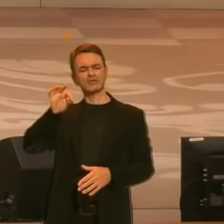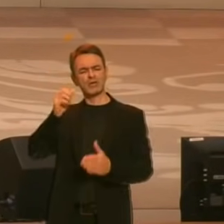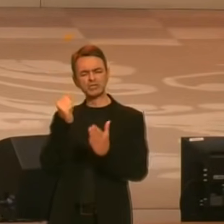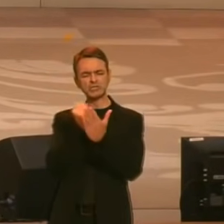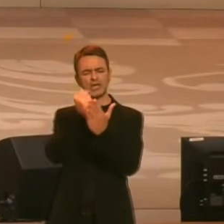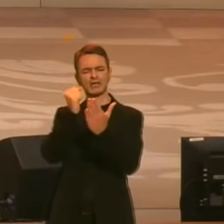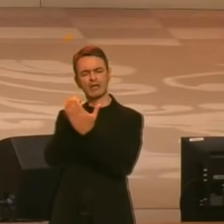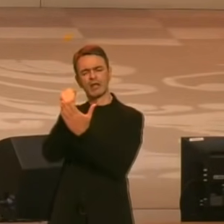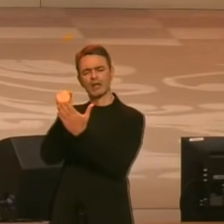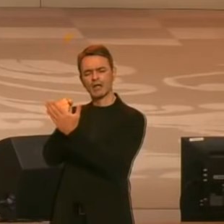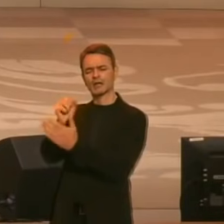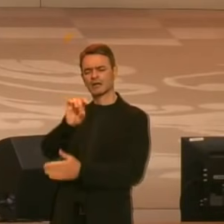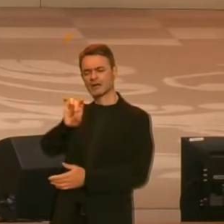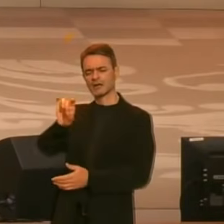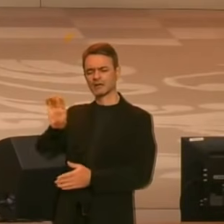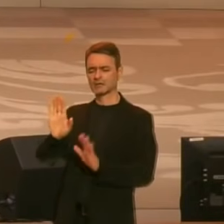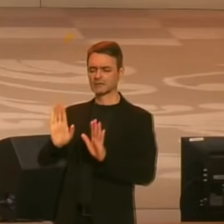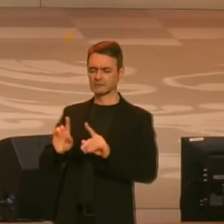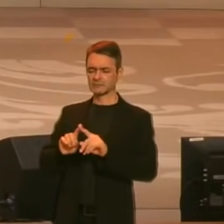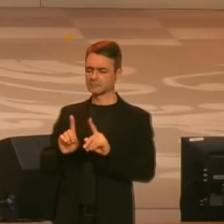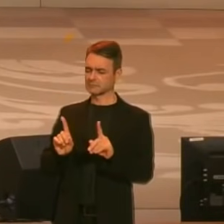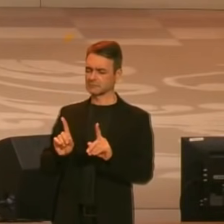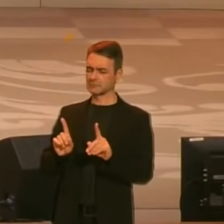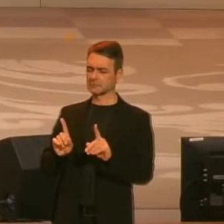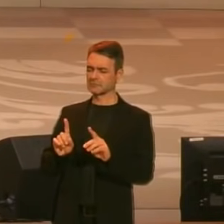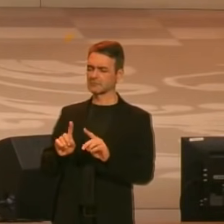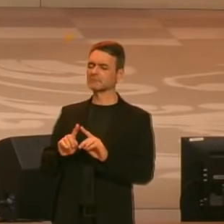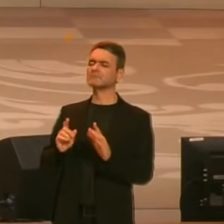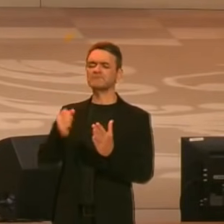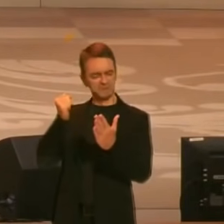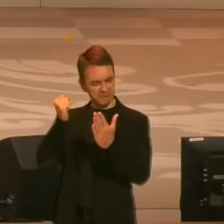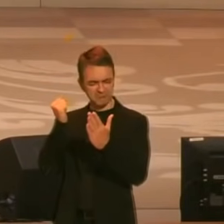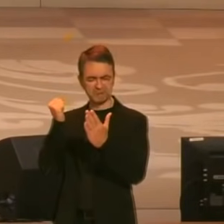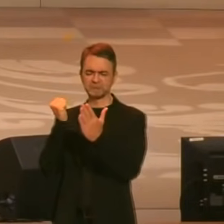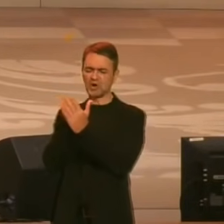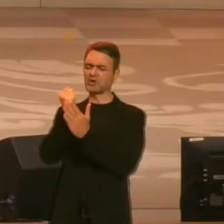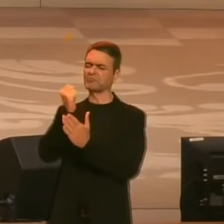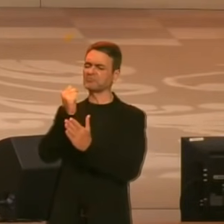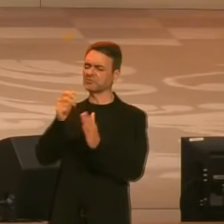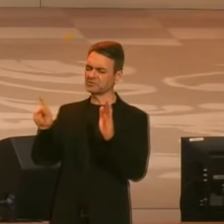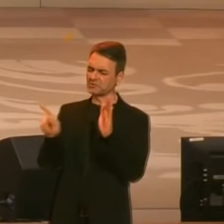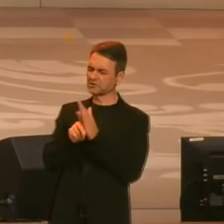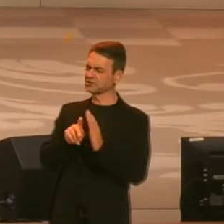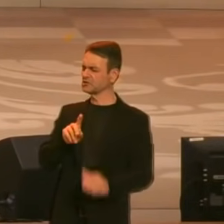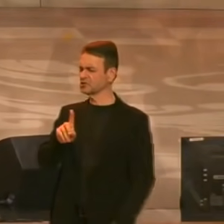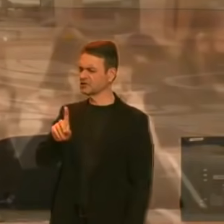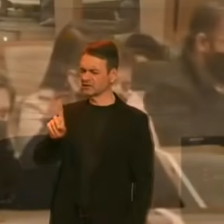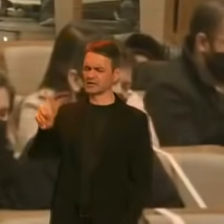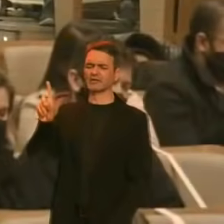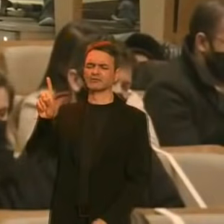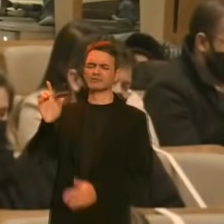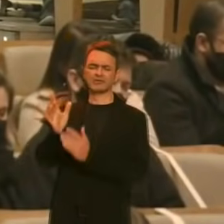cele o coração deles e diga: propriedade exclusiva de Jesus Cristo,